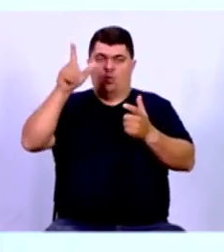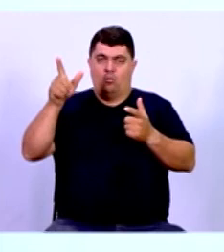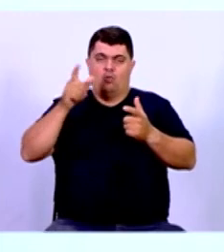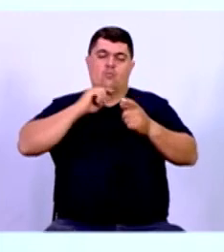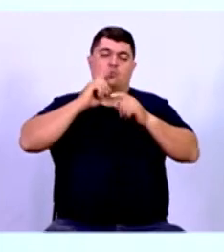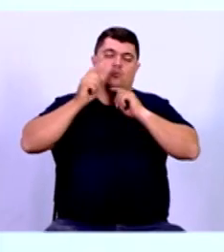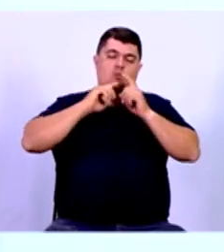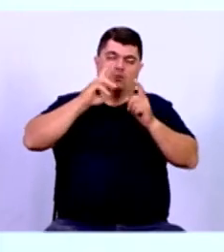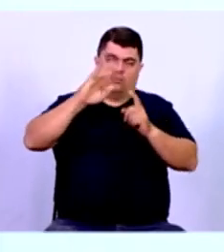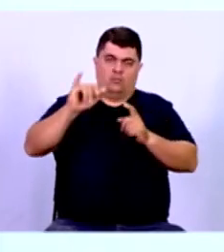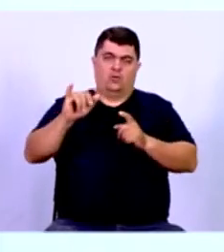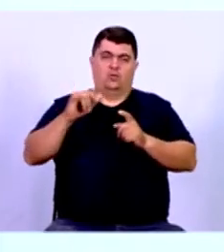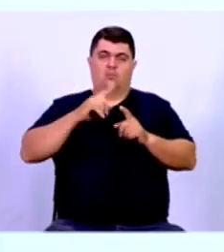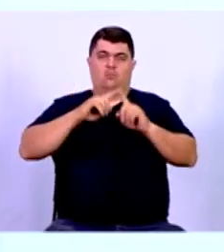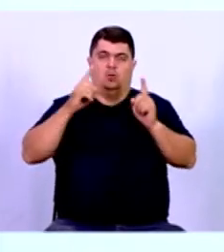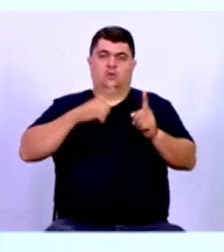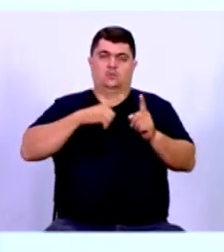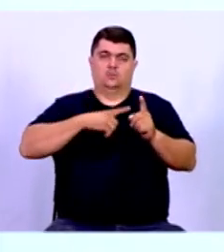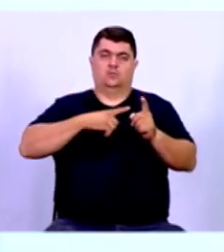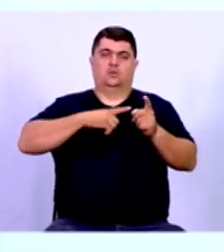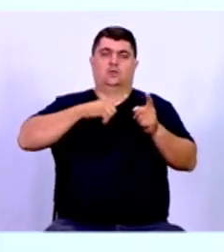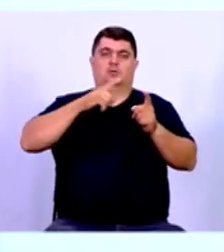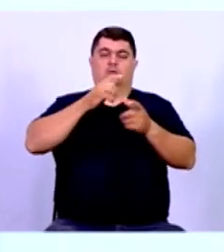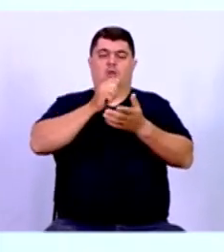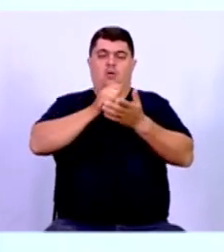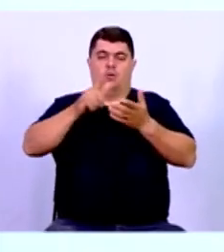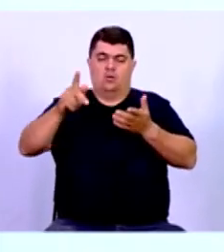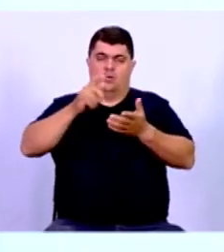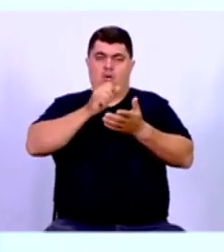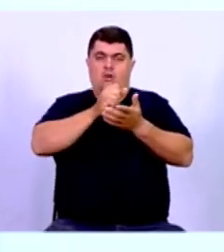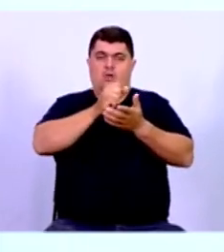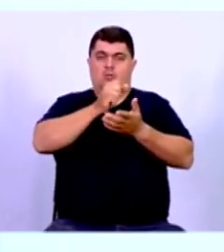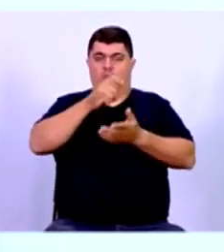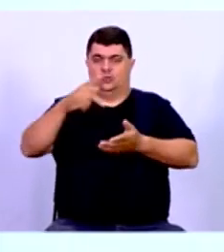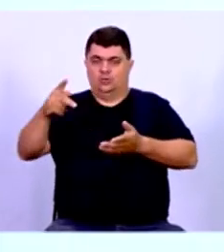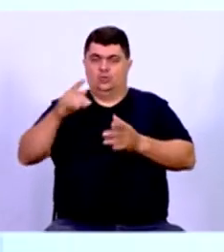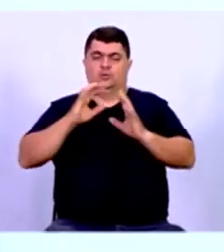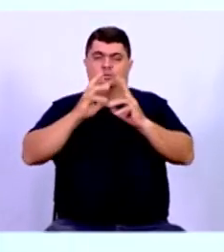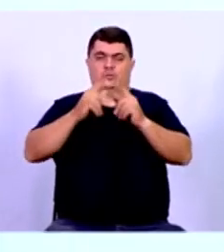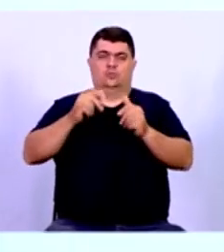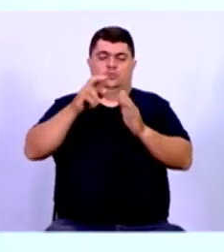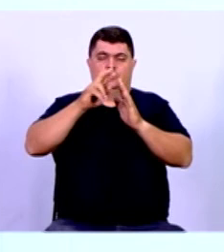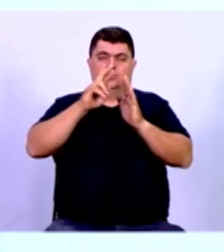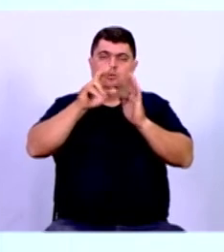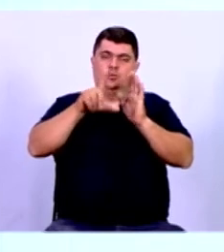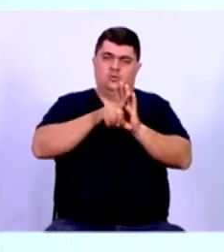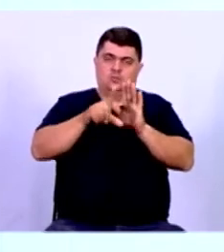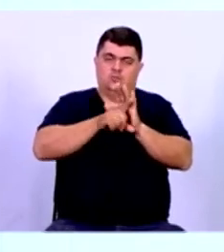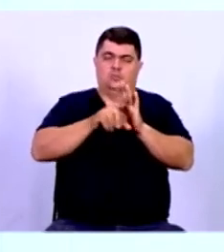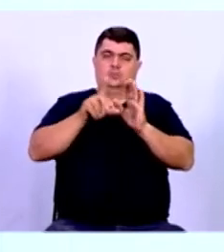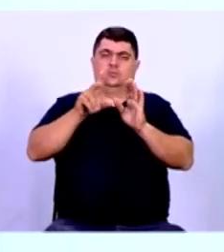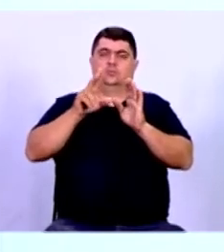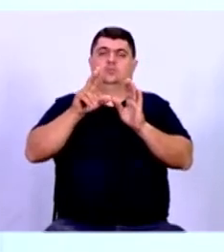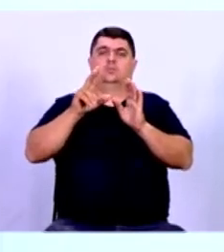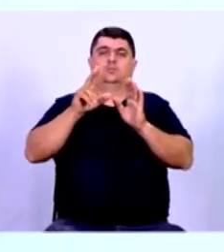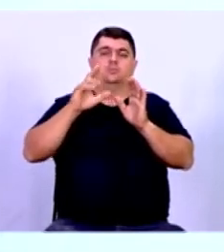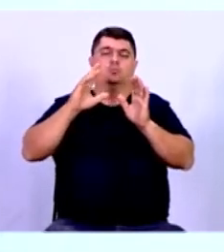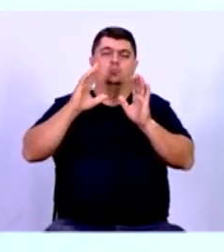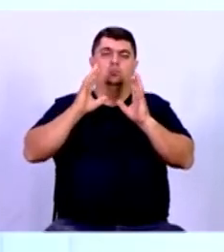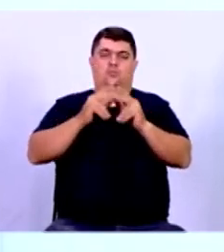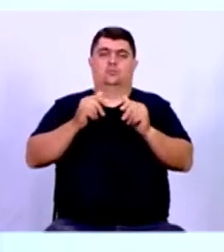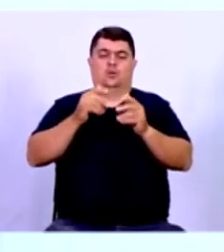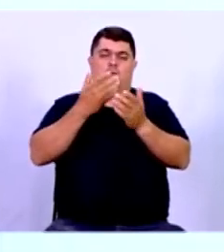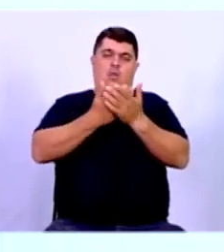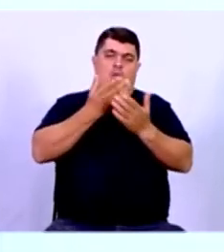durante o processo, mas nós temos todo o material disponível no ambiente, né, toda a legislação, todas